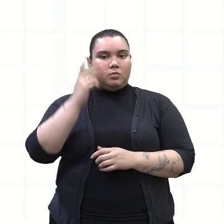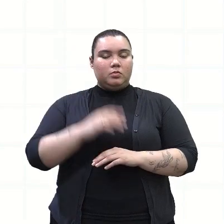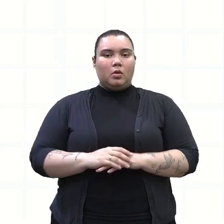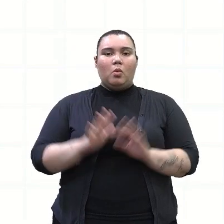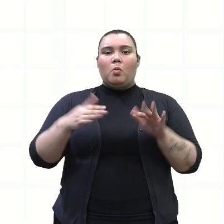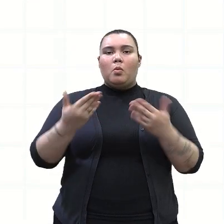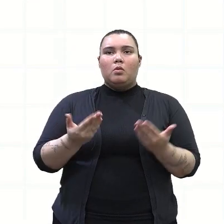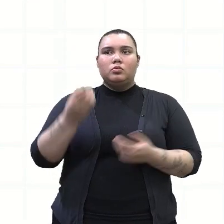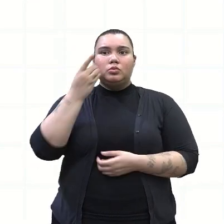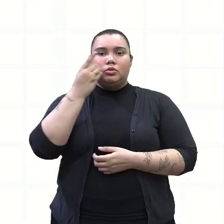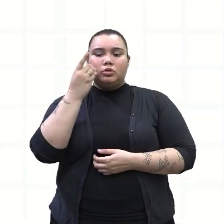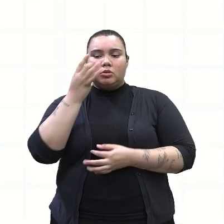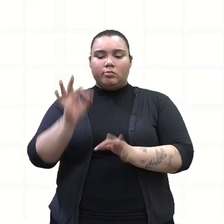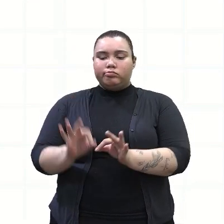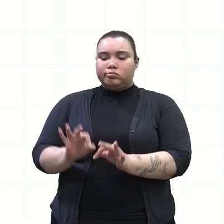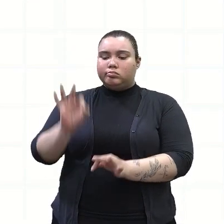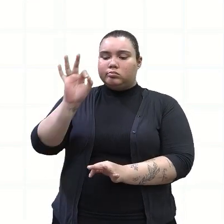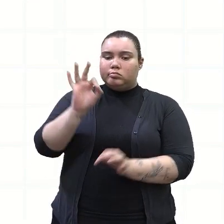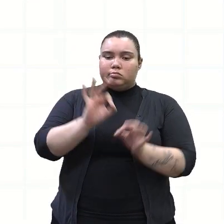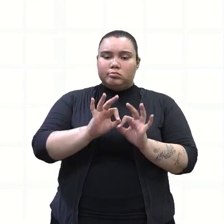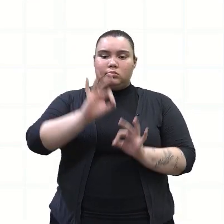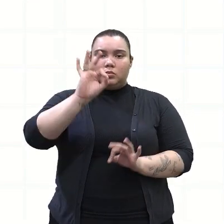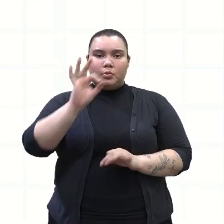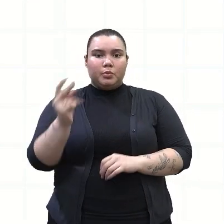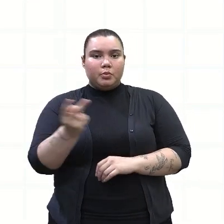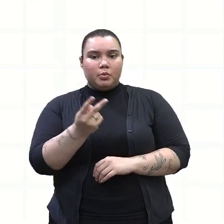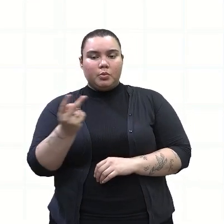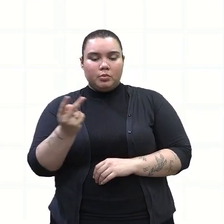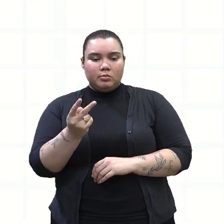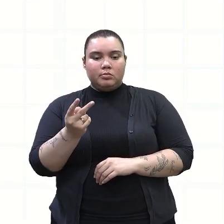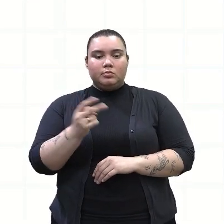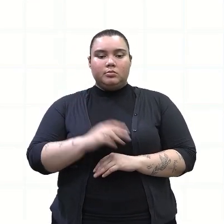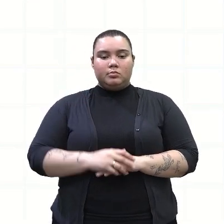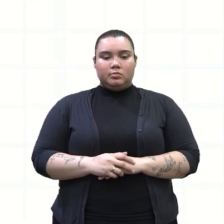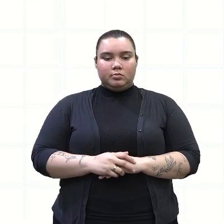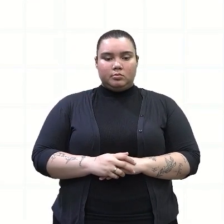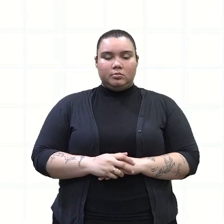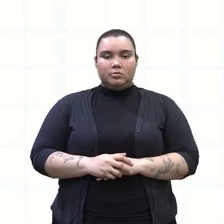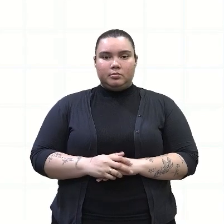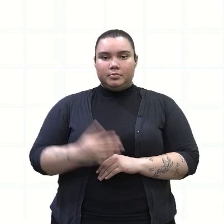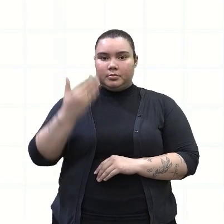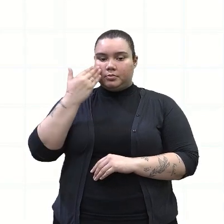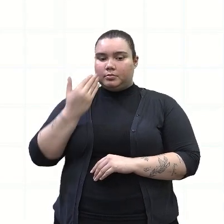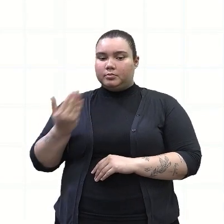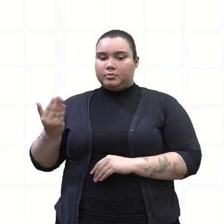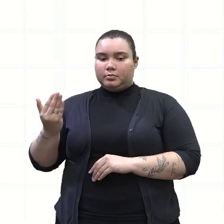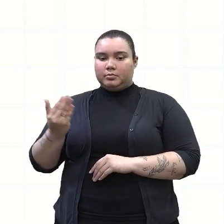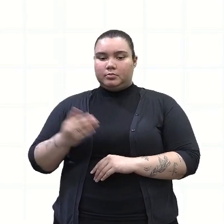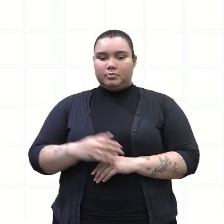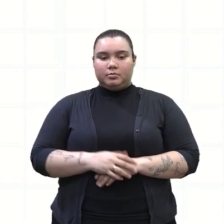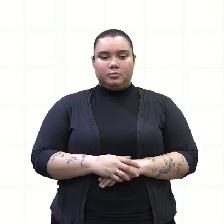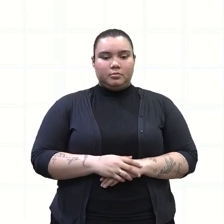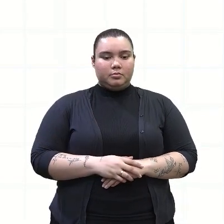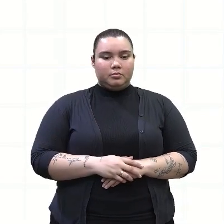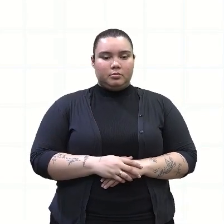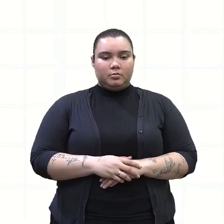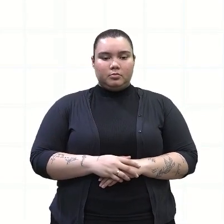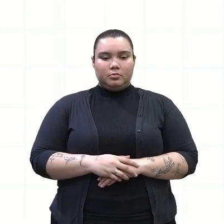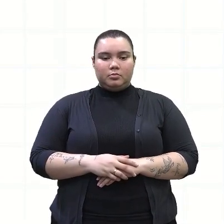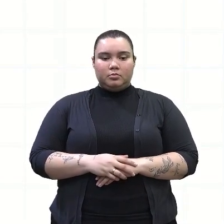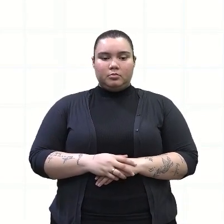para verificar essa altura deles dois? On November, que dia?